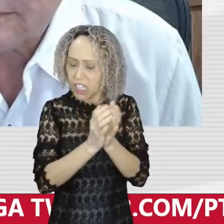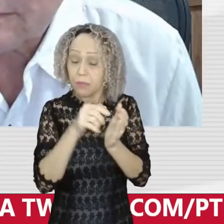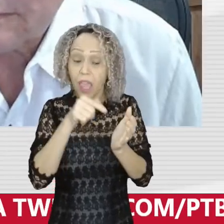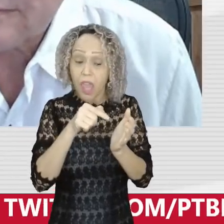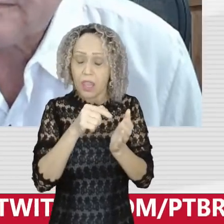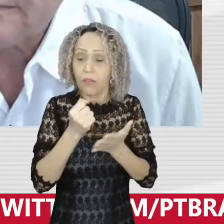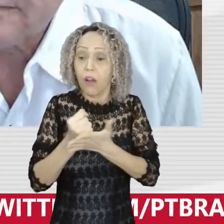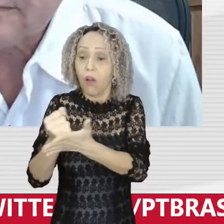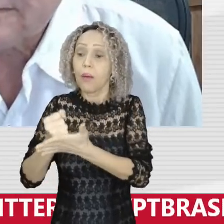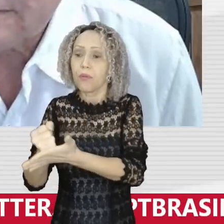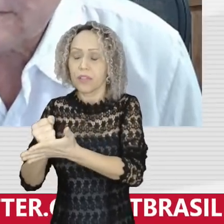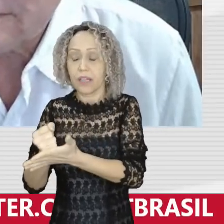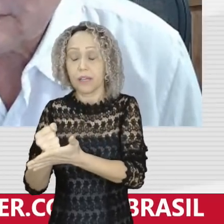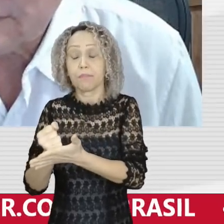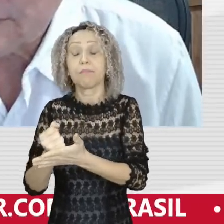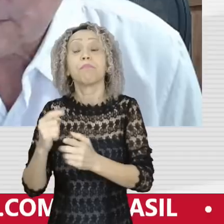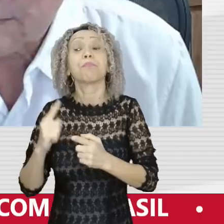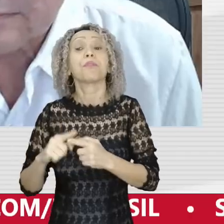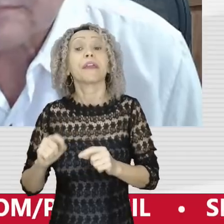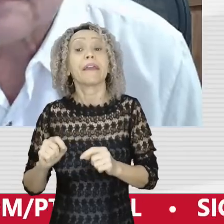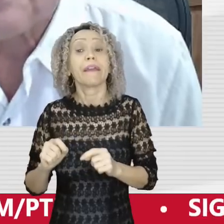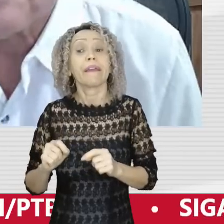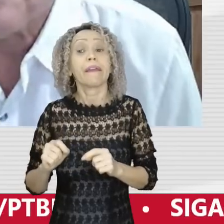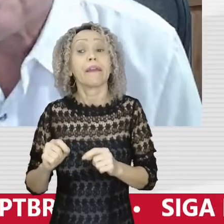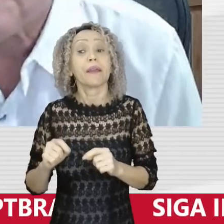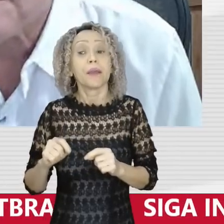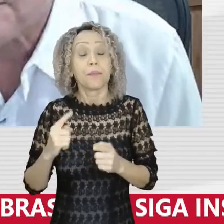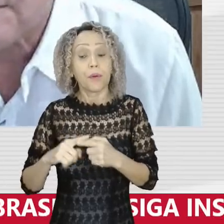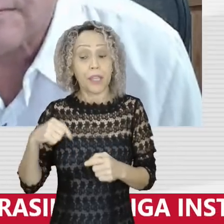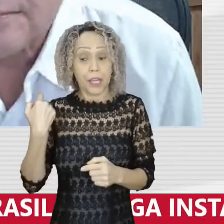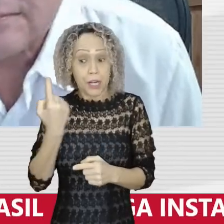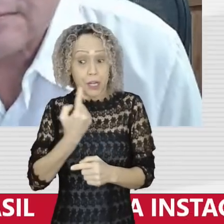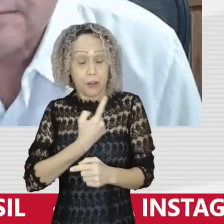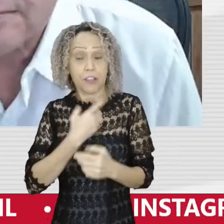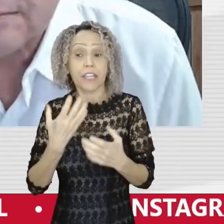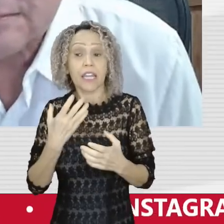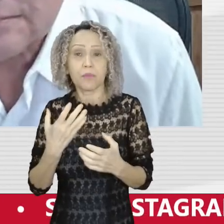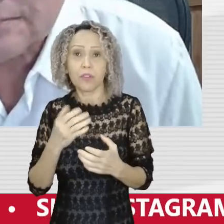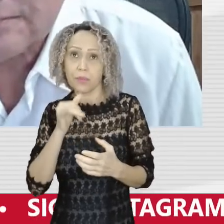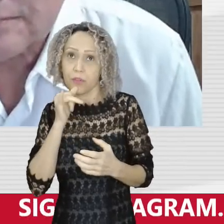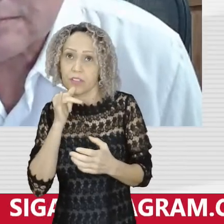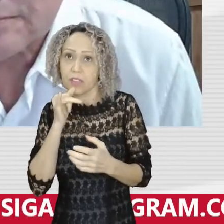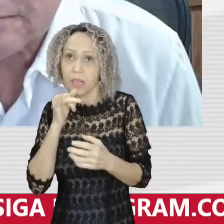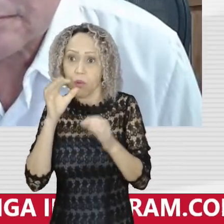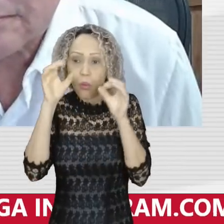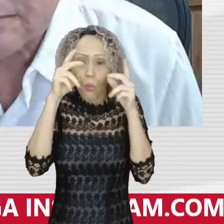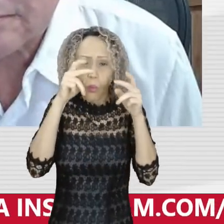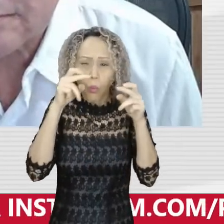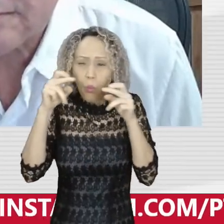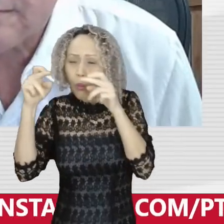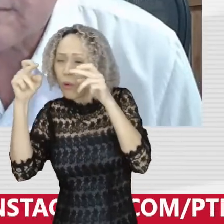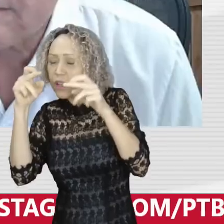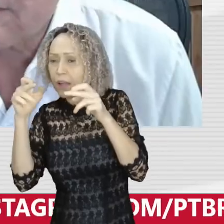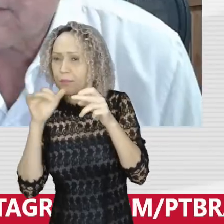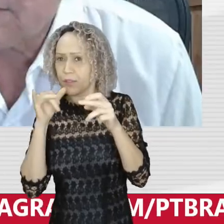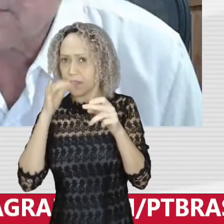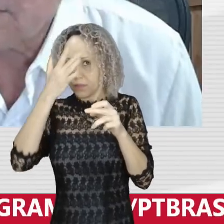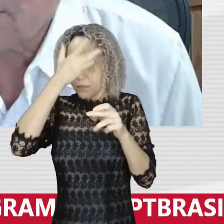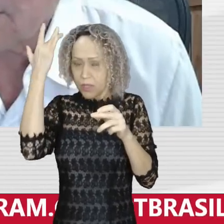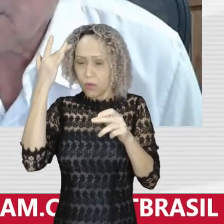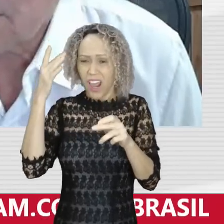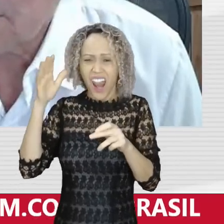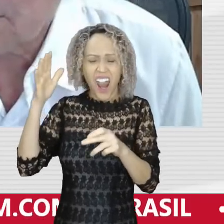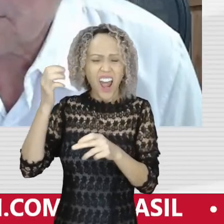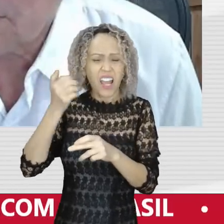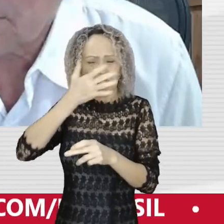queremos monitorar a vinda. Vou sair da Bahia tal hora, vai passar por onde? Se tiver qualquer problema